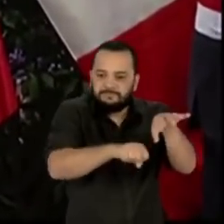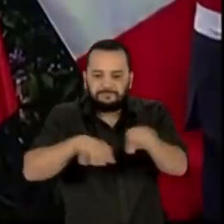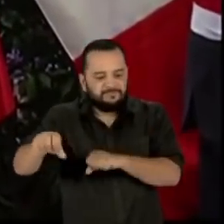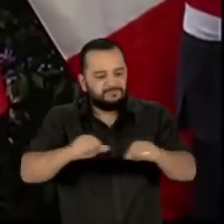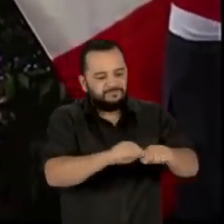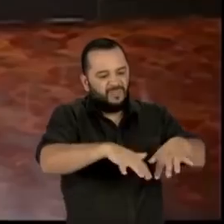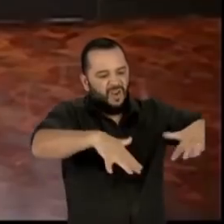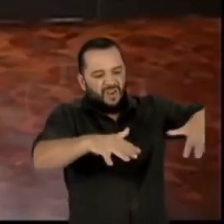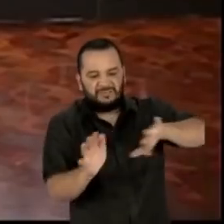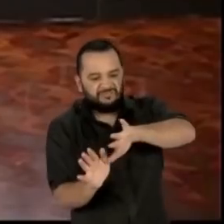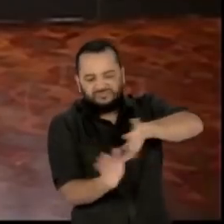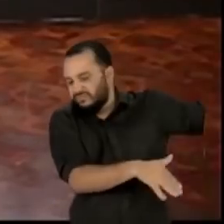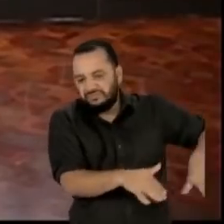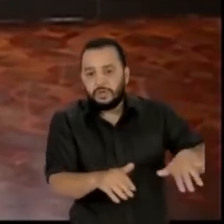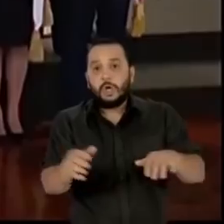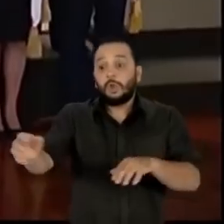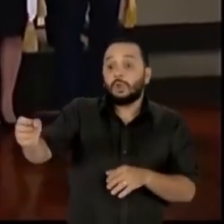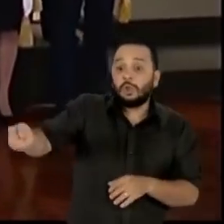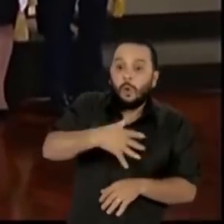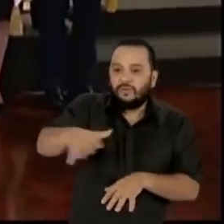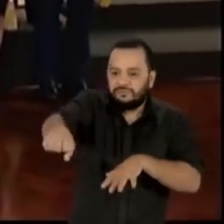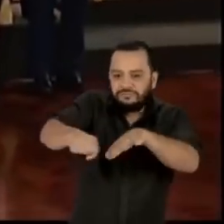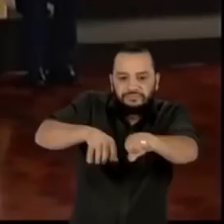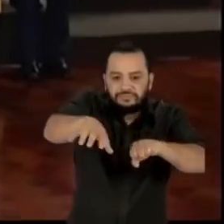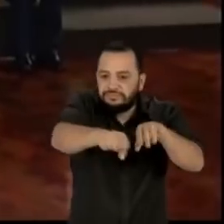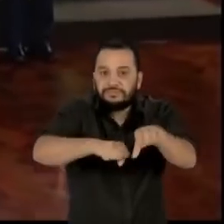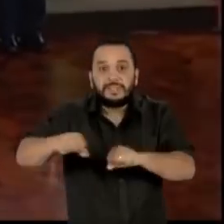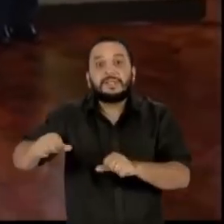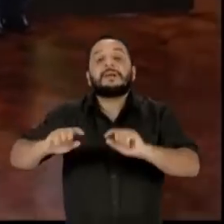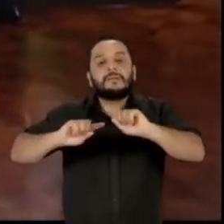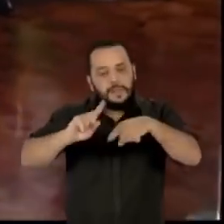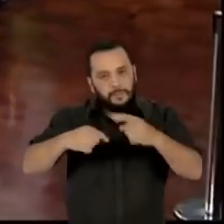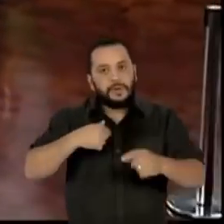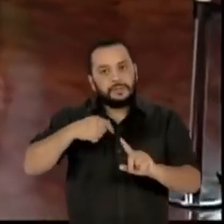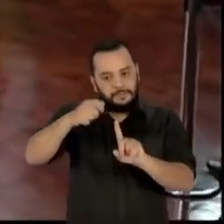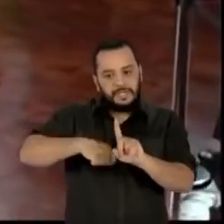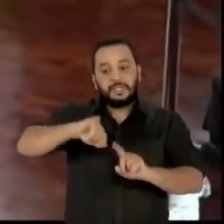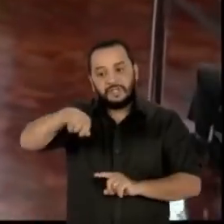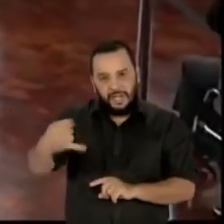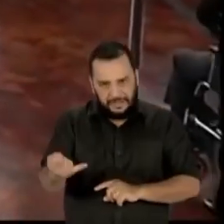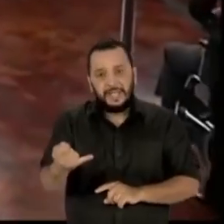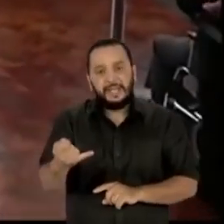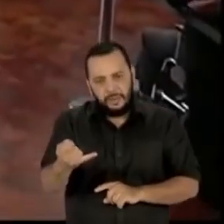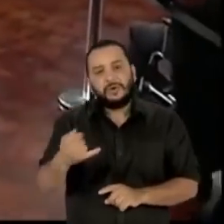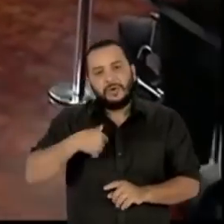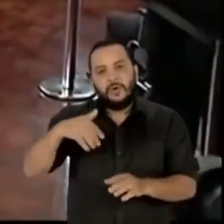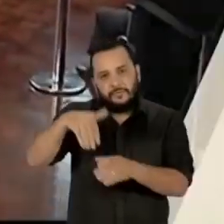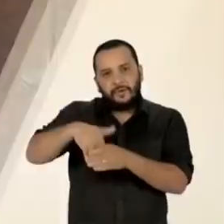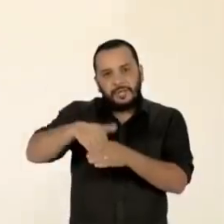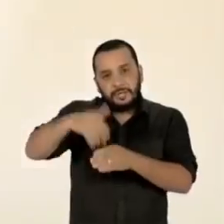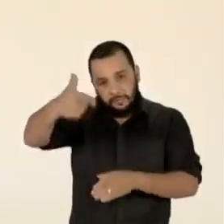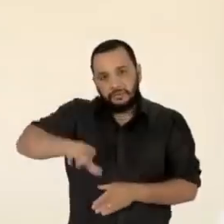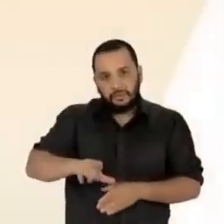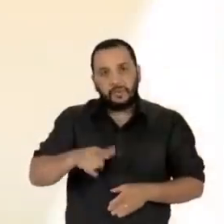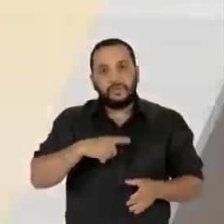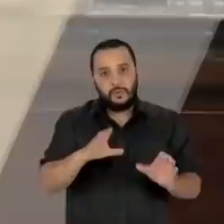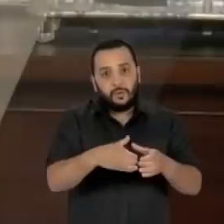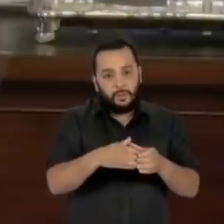convocou novas eleições parlamentares para janeiro quando fujimorismo deve sair enfraquecido